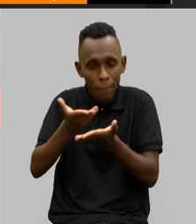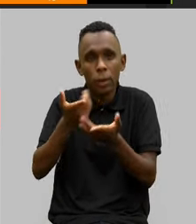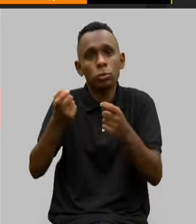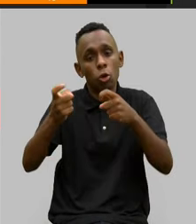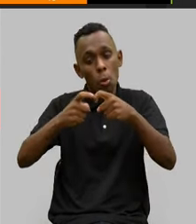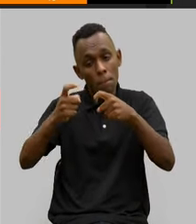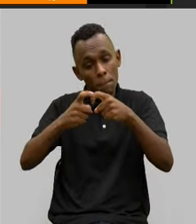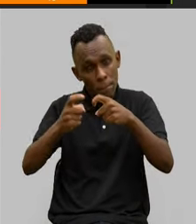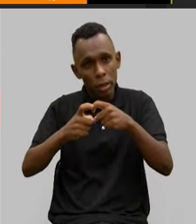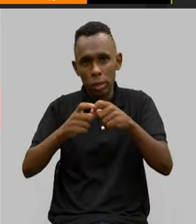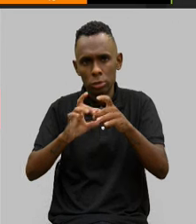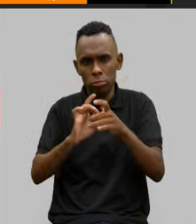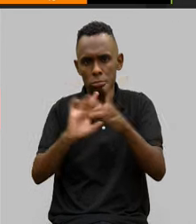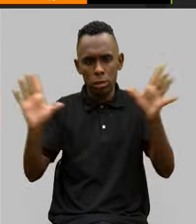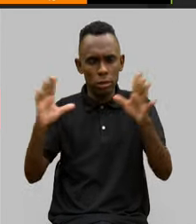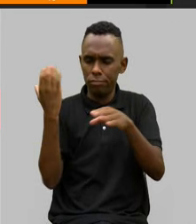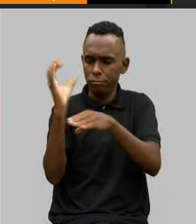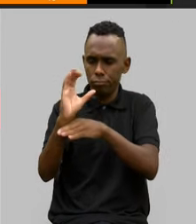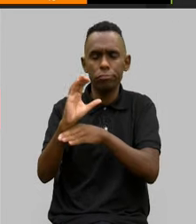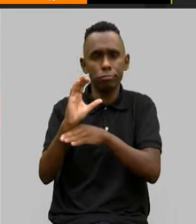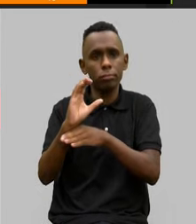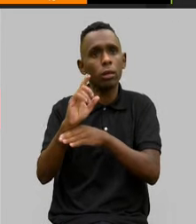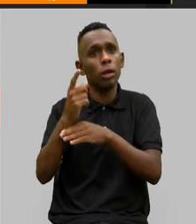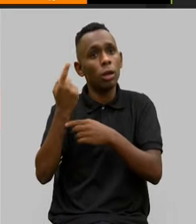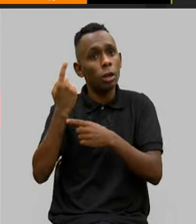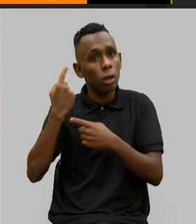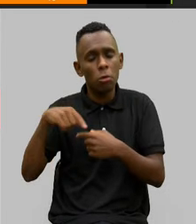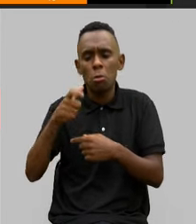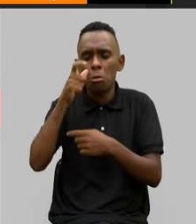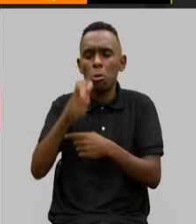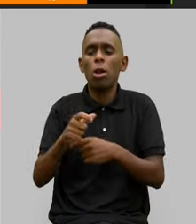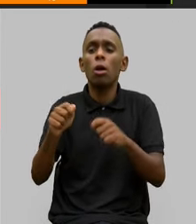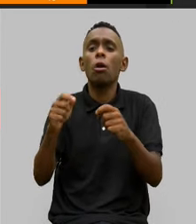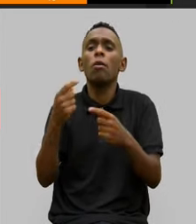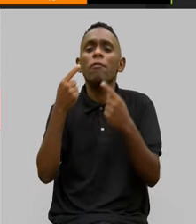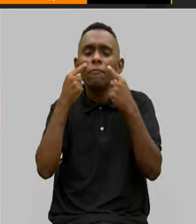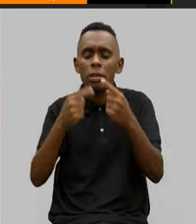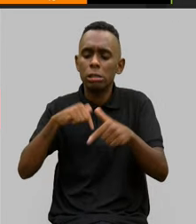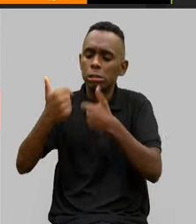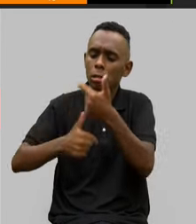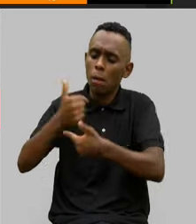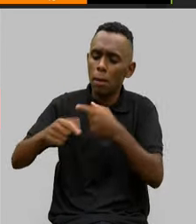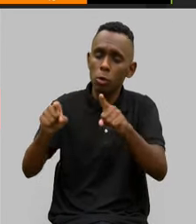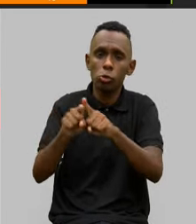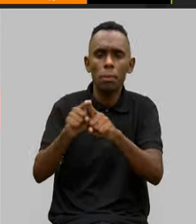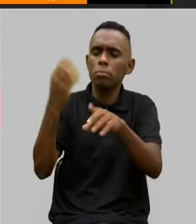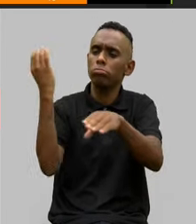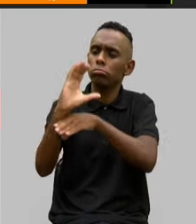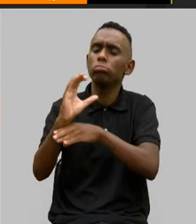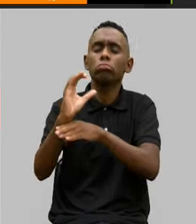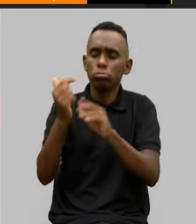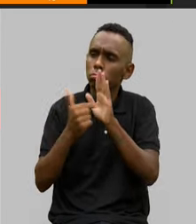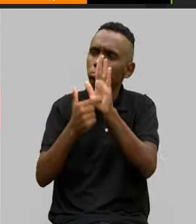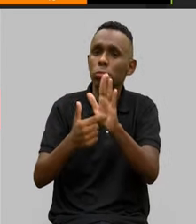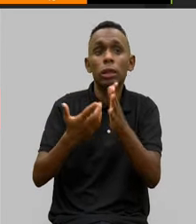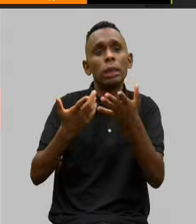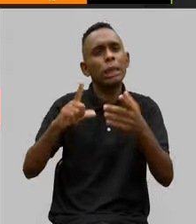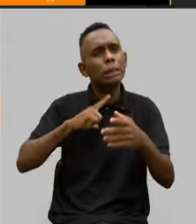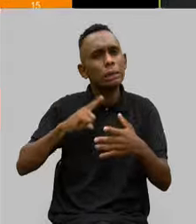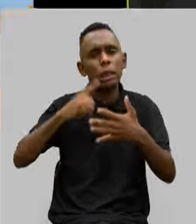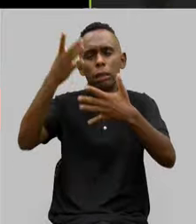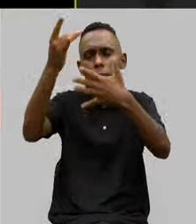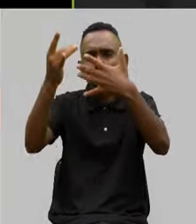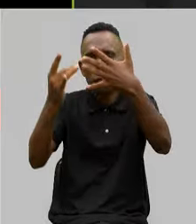uma publicação aberta da química nova quem tiver também a curiosidade de ver esse nosso trabalho também que a gente publicou então lá tem toda a